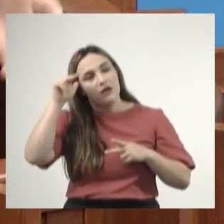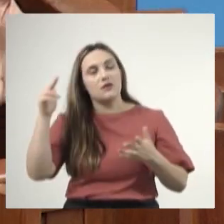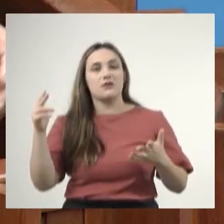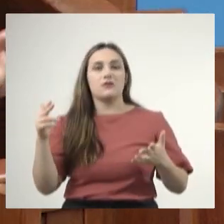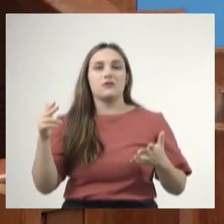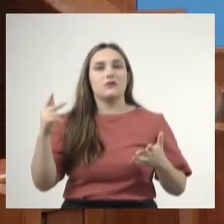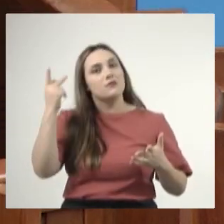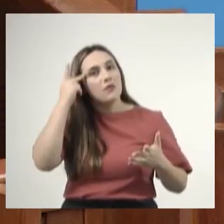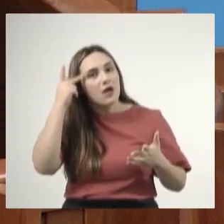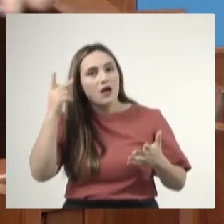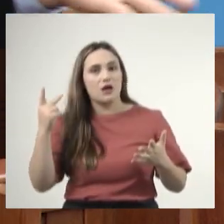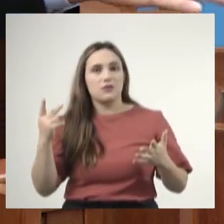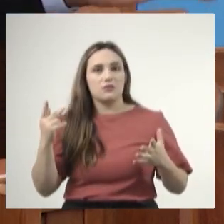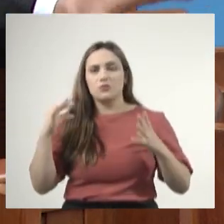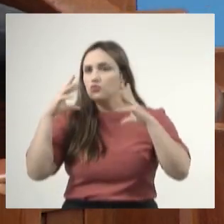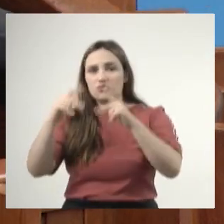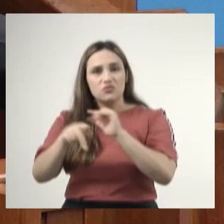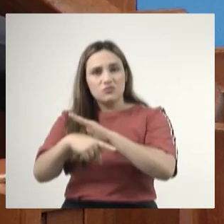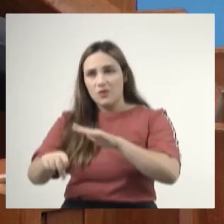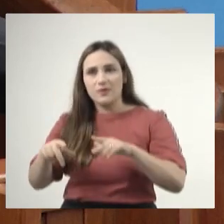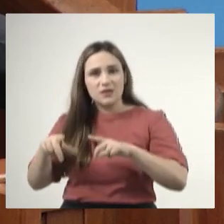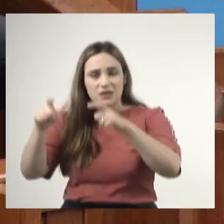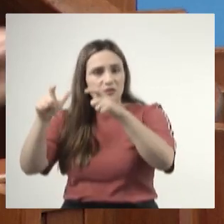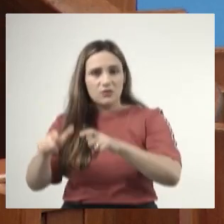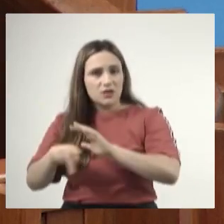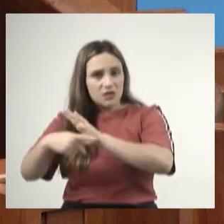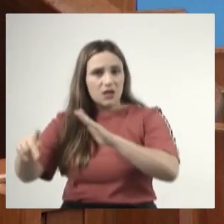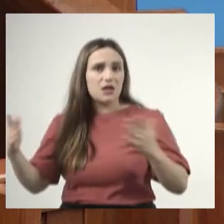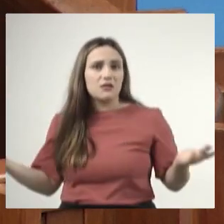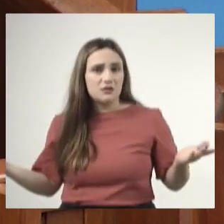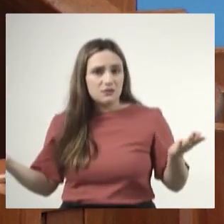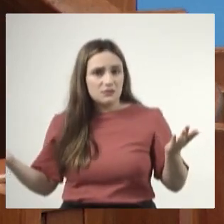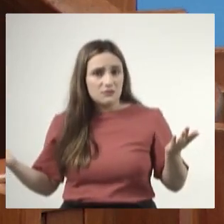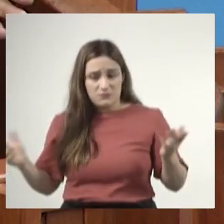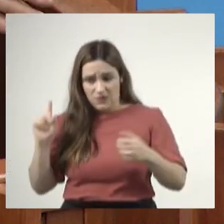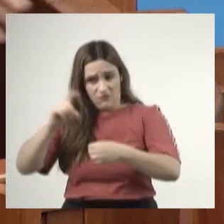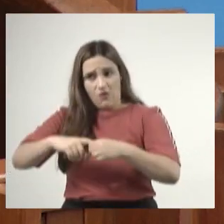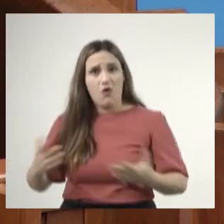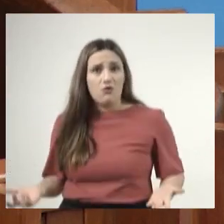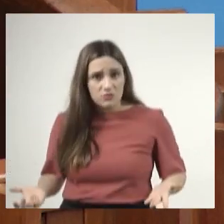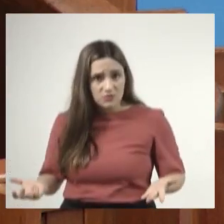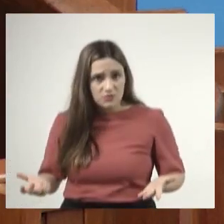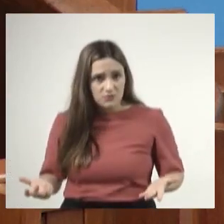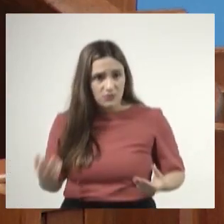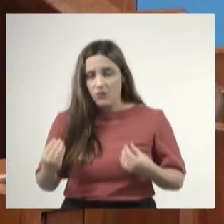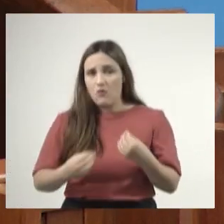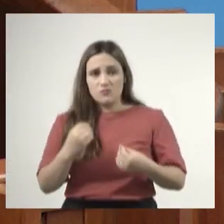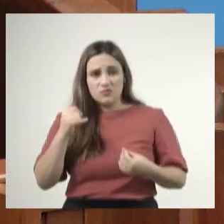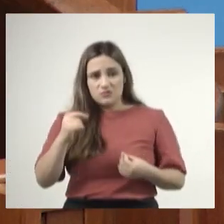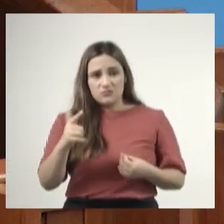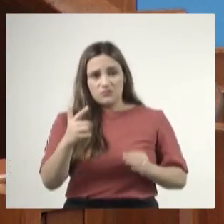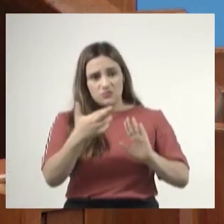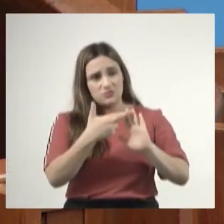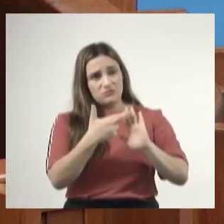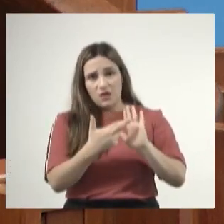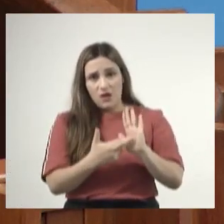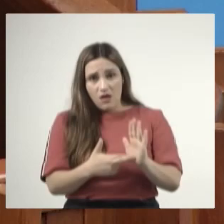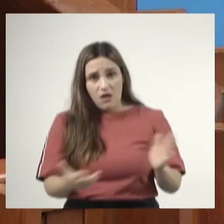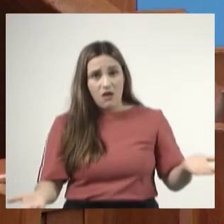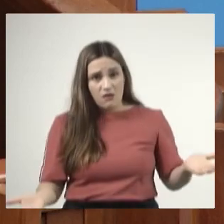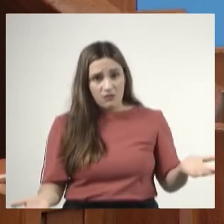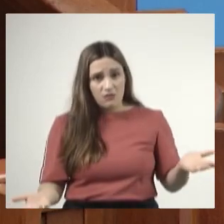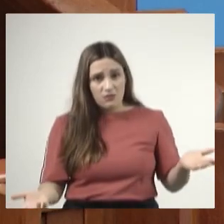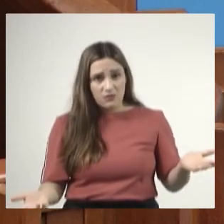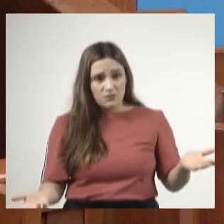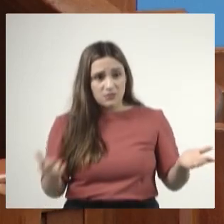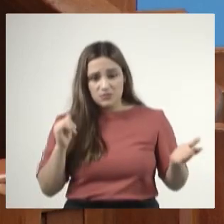e Tupinambás, é tudo deles. Então eu pergunto, se não tiver uma regra, deputado Rachioca, se não